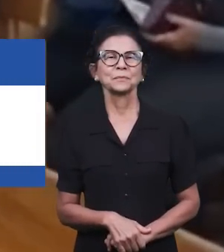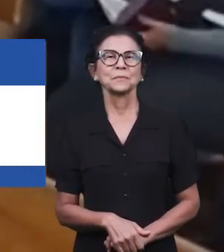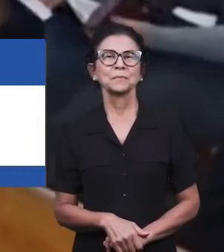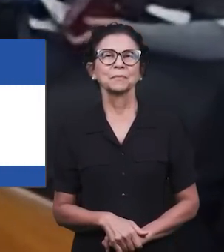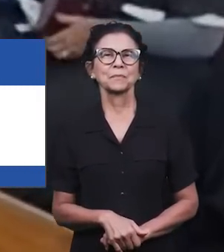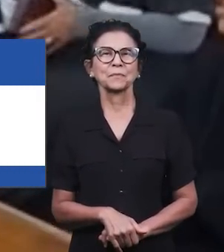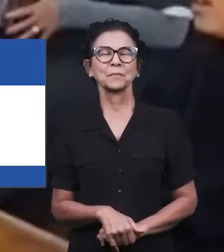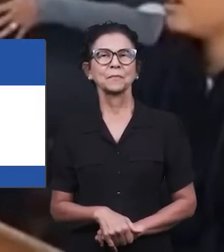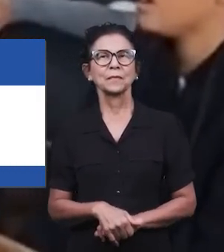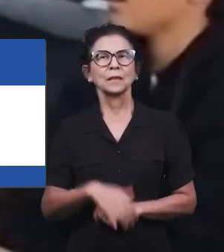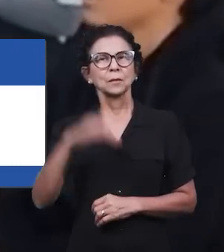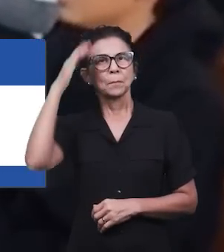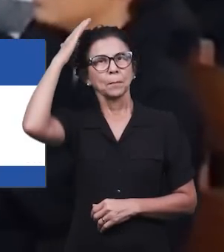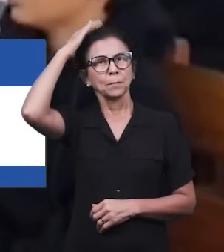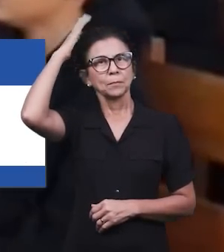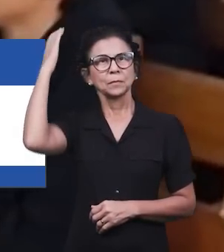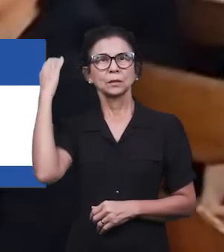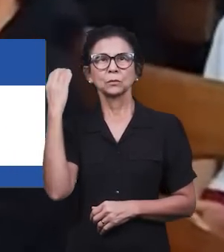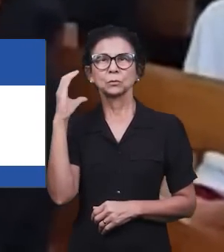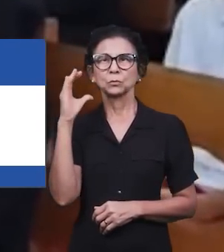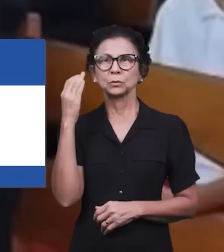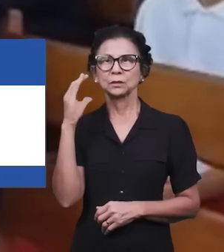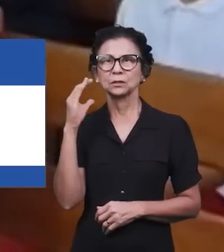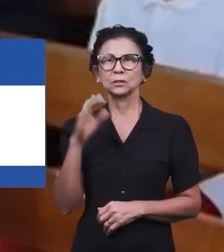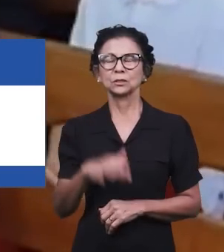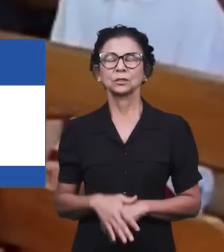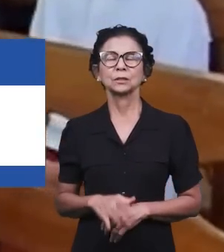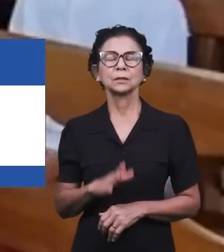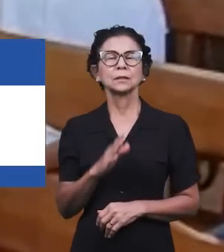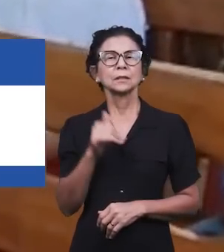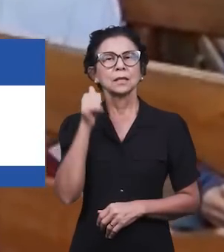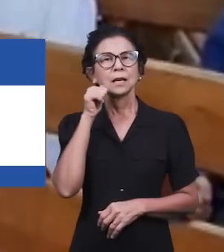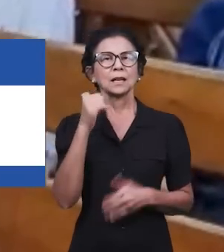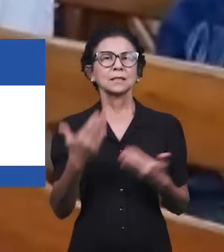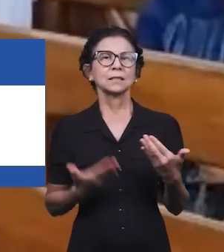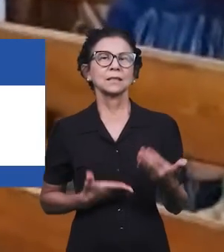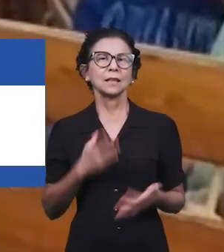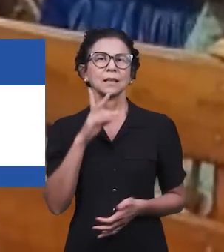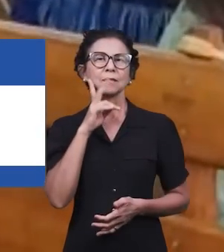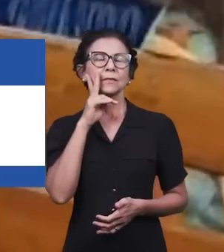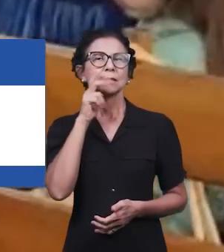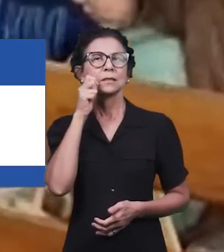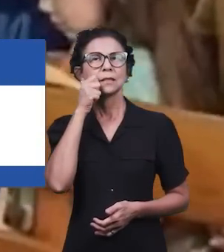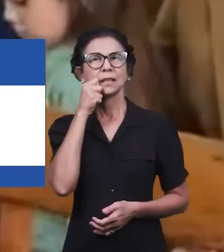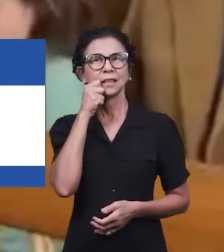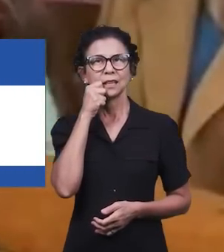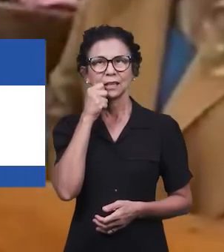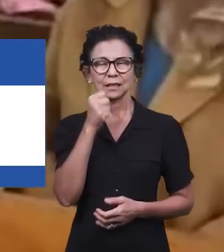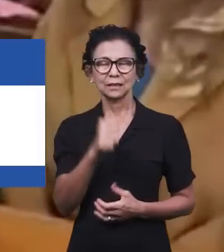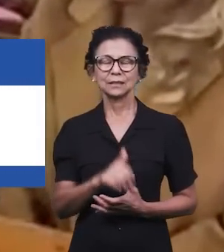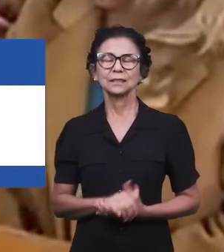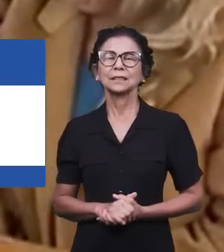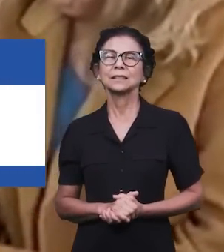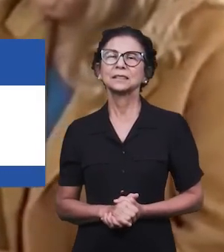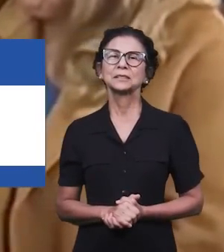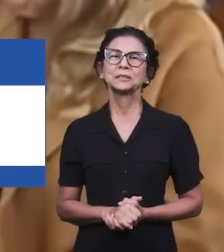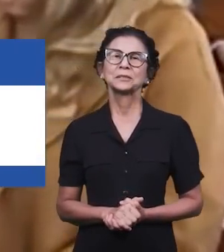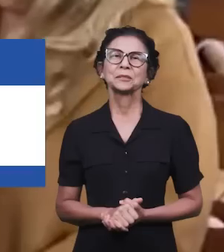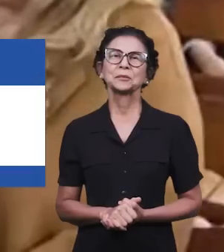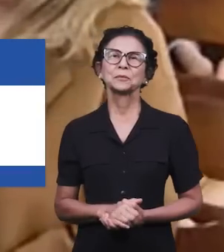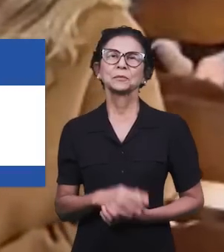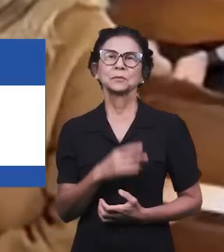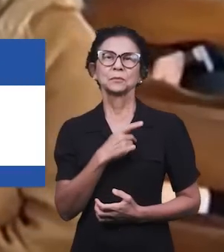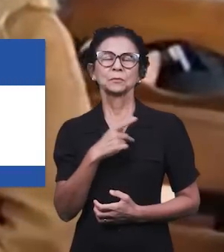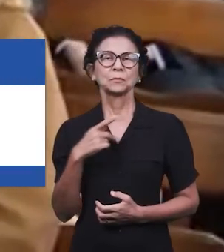Campo Largo e Campo Magro, ceia com as senhoras destas igrejas, todas do ministério do pastor Jorge